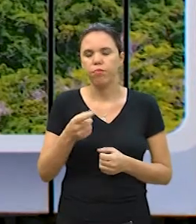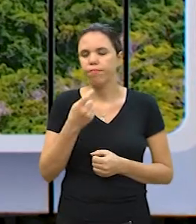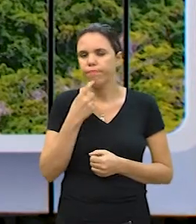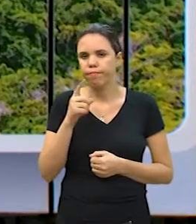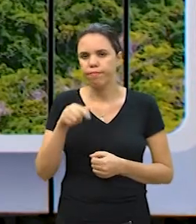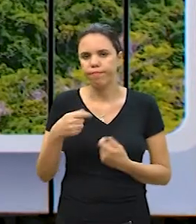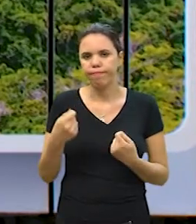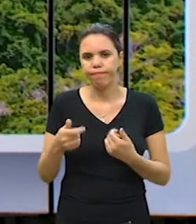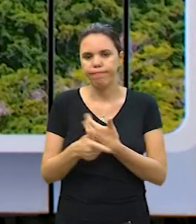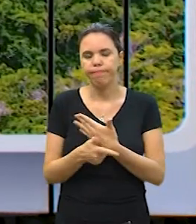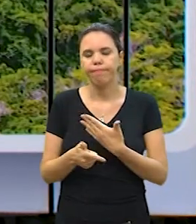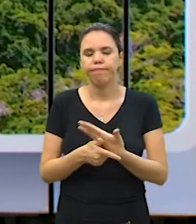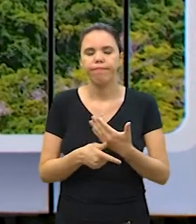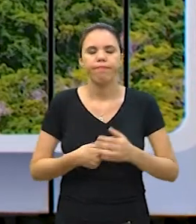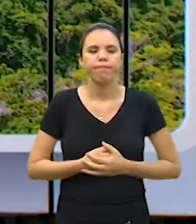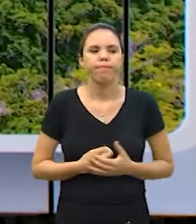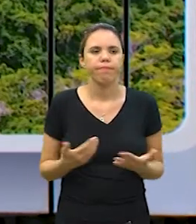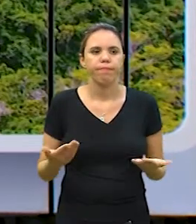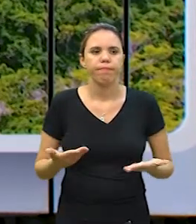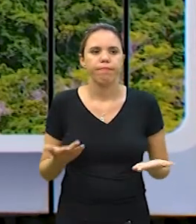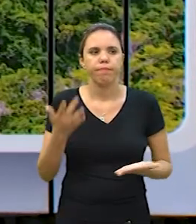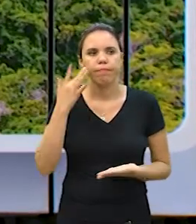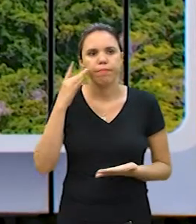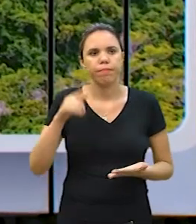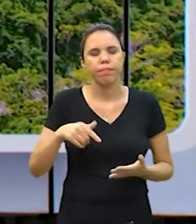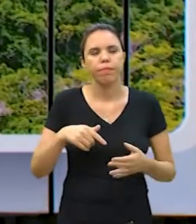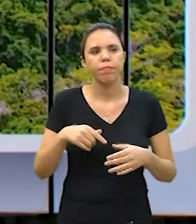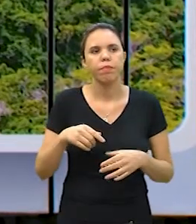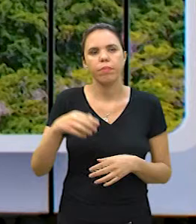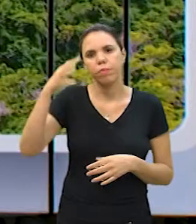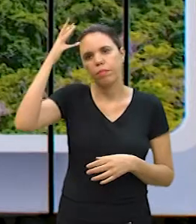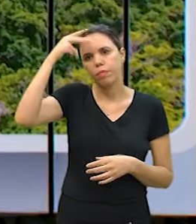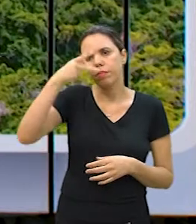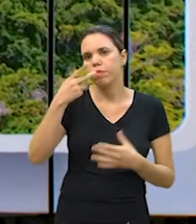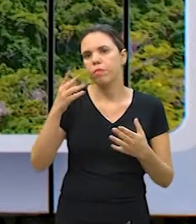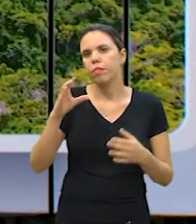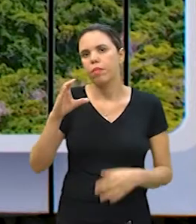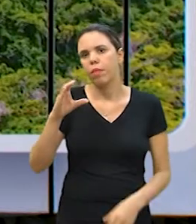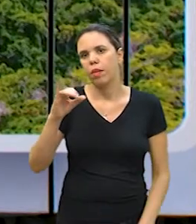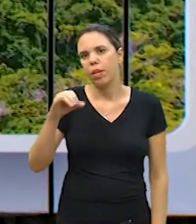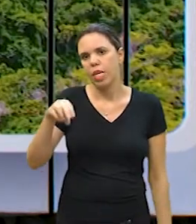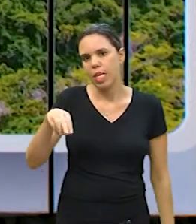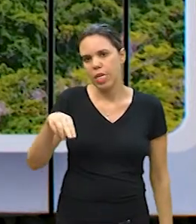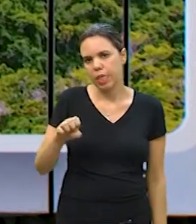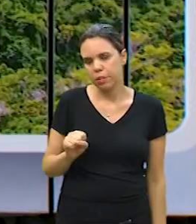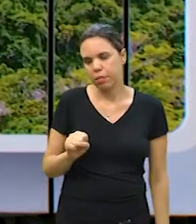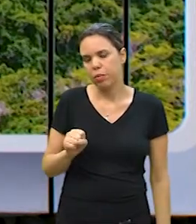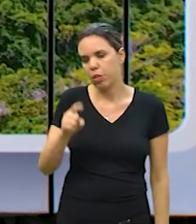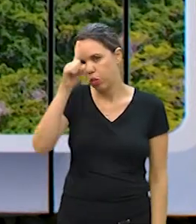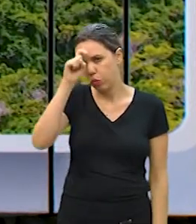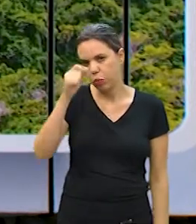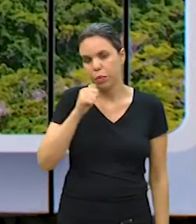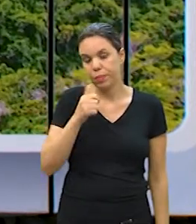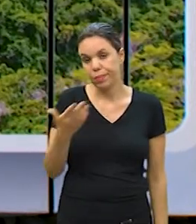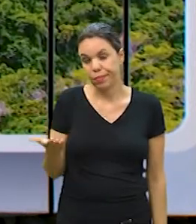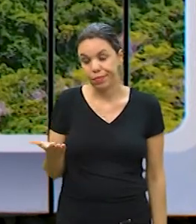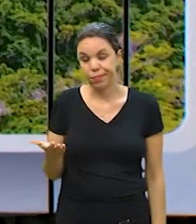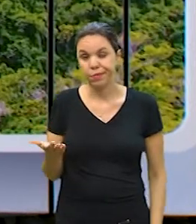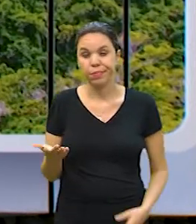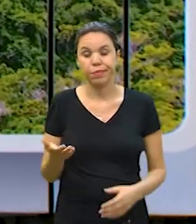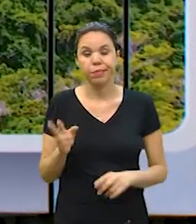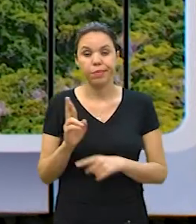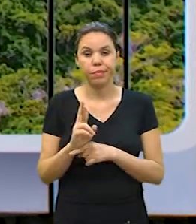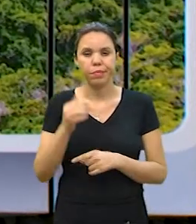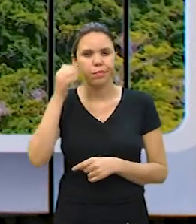de Campinas, ela tem esse papel. Agora, o que eu acho, né, o Rodrigo citou o CAISM, né, que é o Hospital da Mulher, um hospital